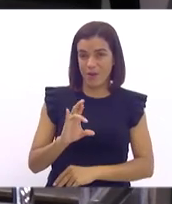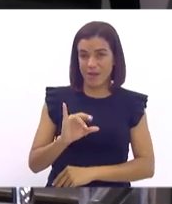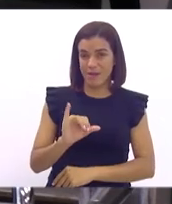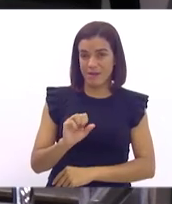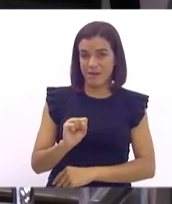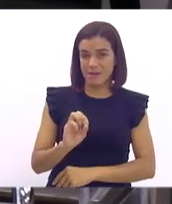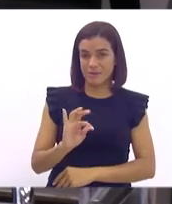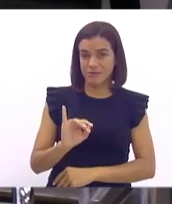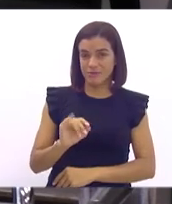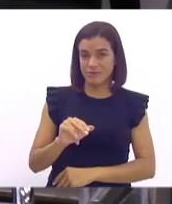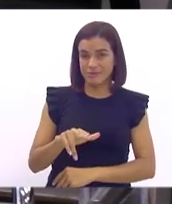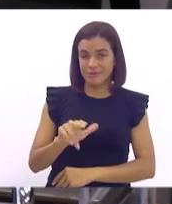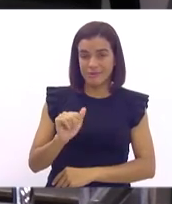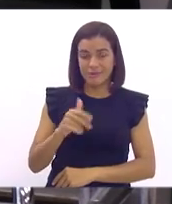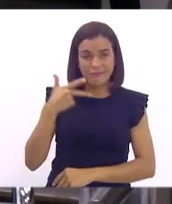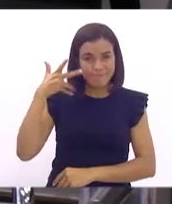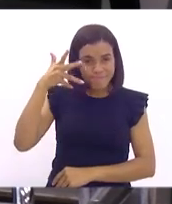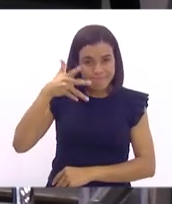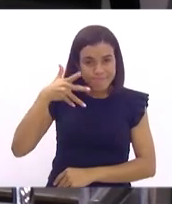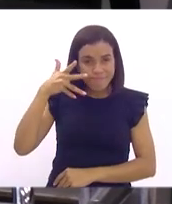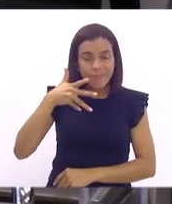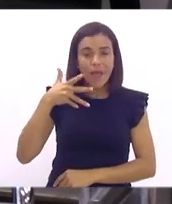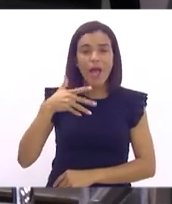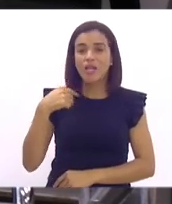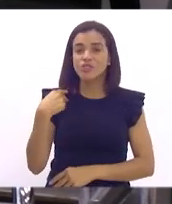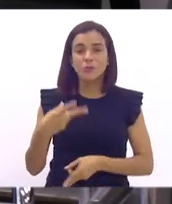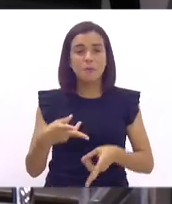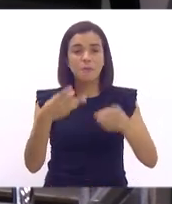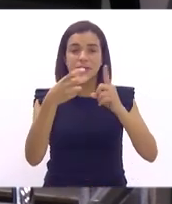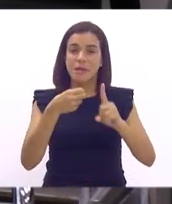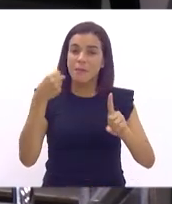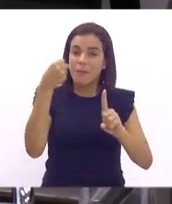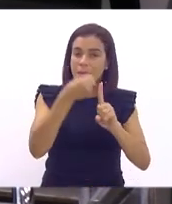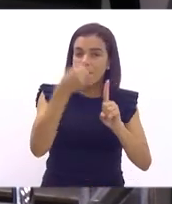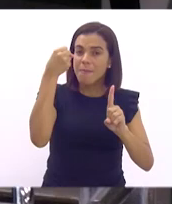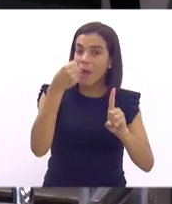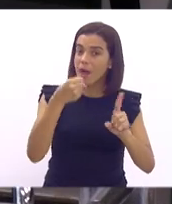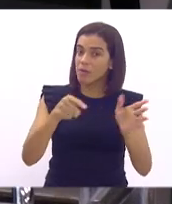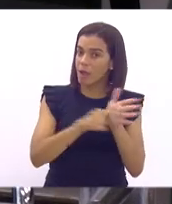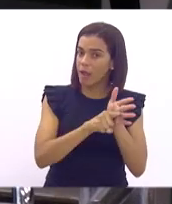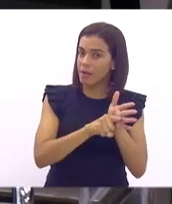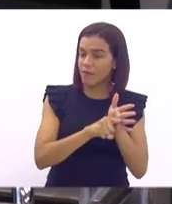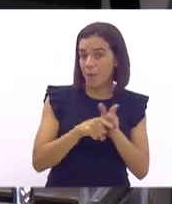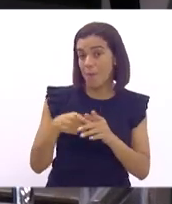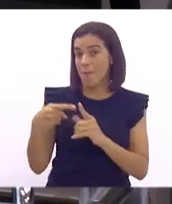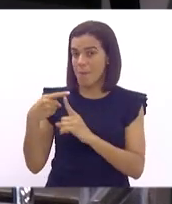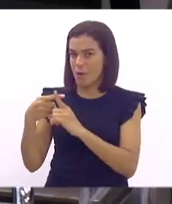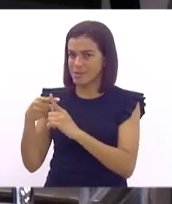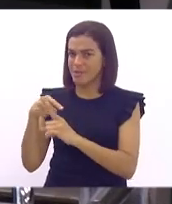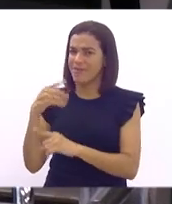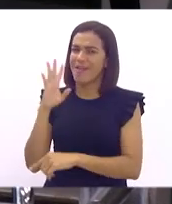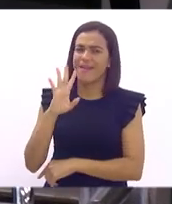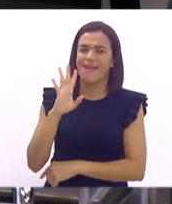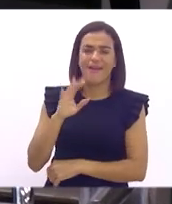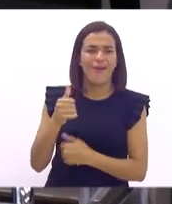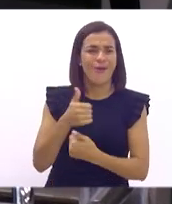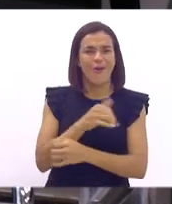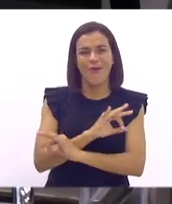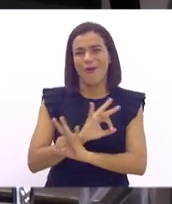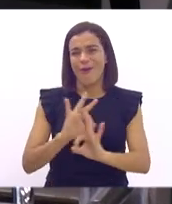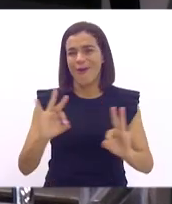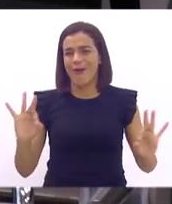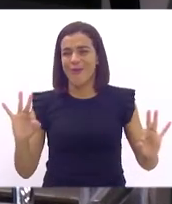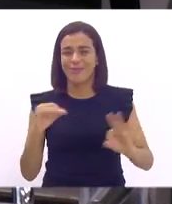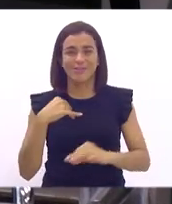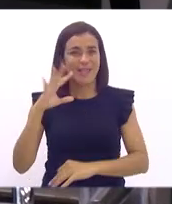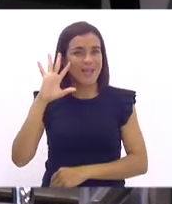a gente não se atenta ainda para os impactos disso. Para os impactos negativos, porque os positivos é muito legal. Né? A